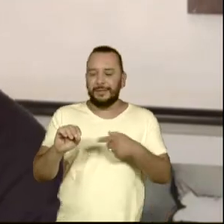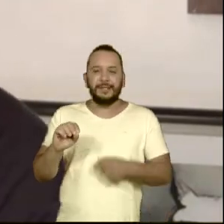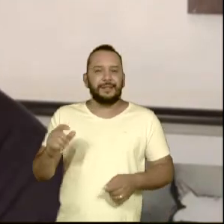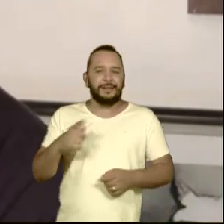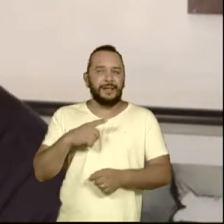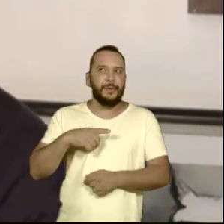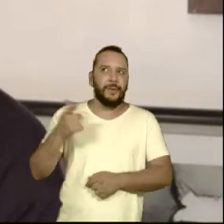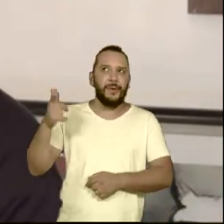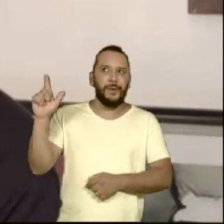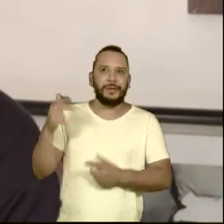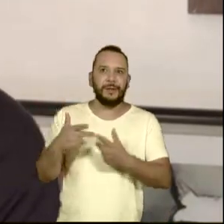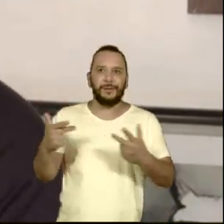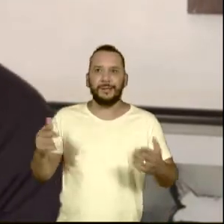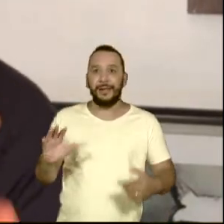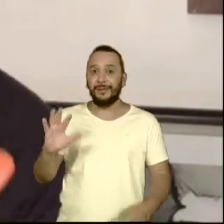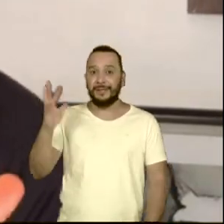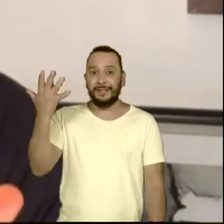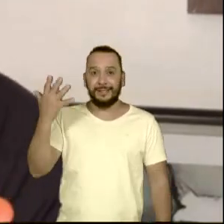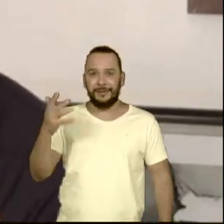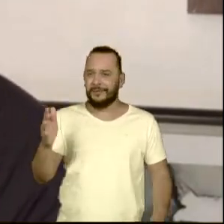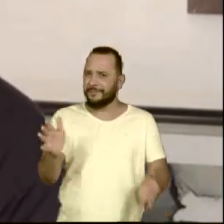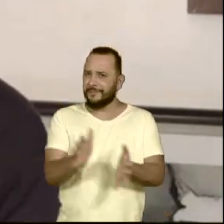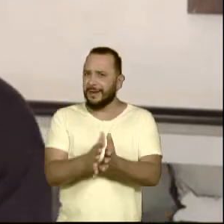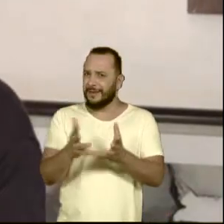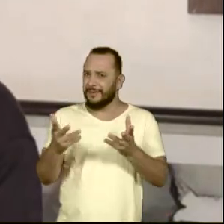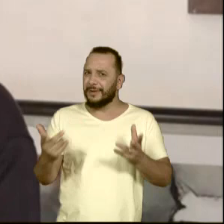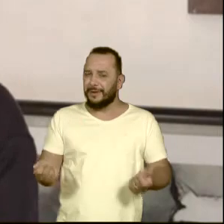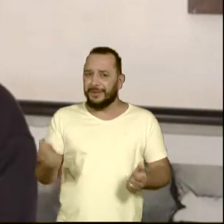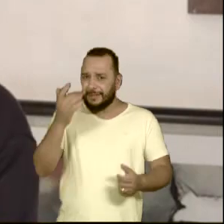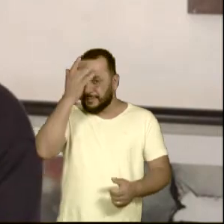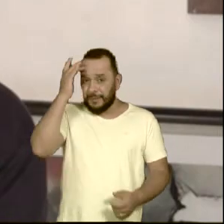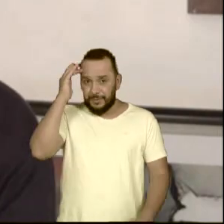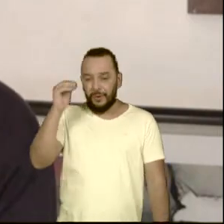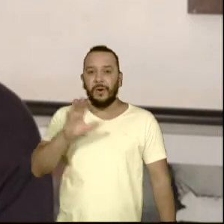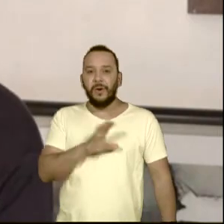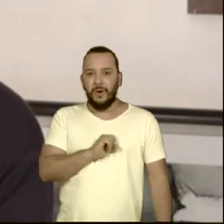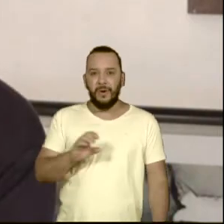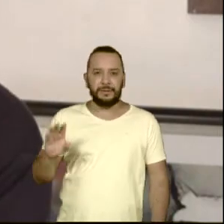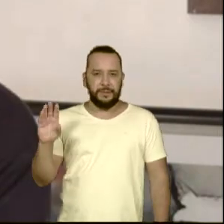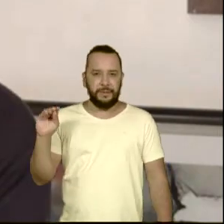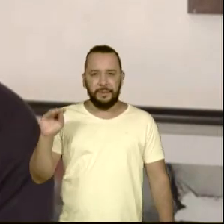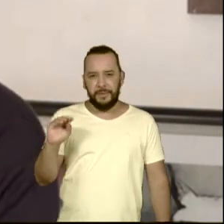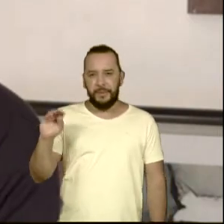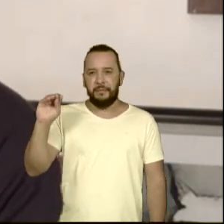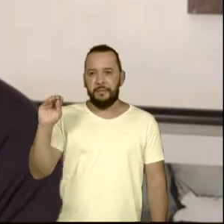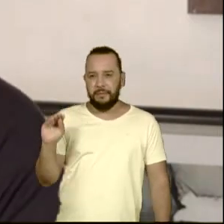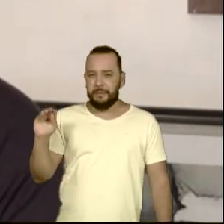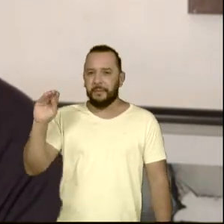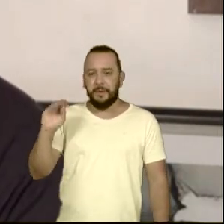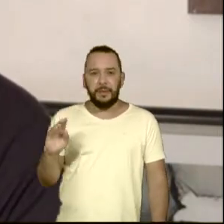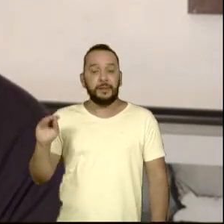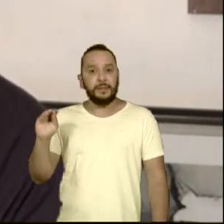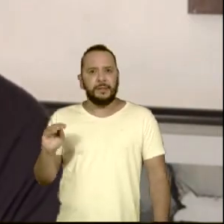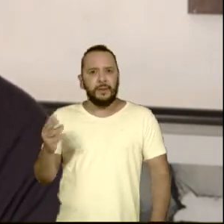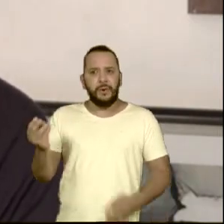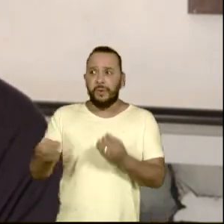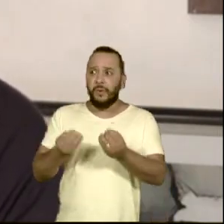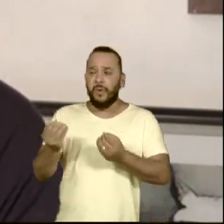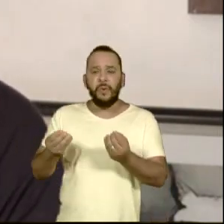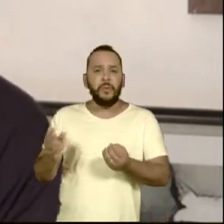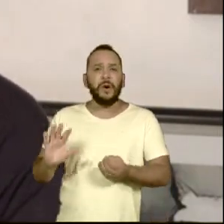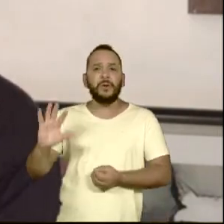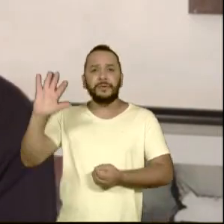particularidade incrível para quem é manipulador de bonecos, quem gosta da área, quem gosta dos bastidores, que é a forma como ele